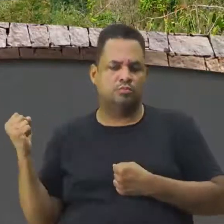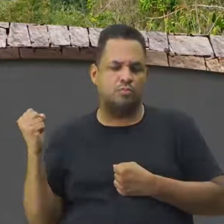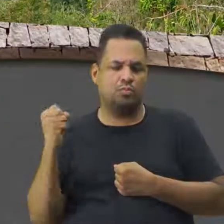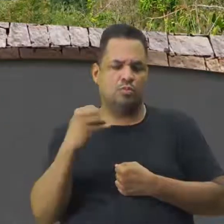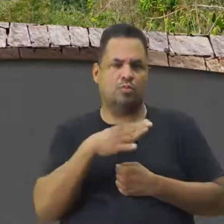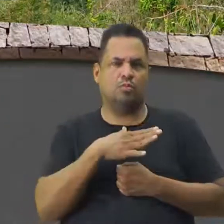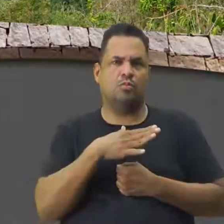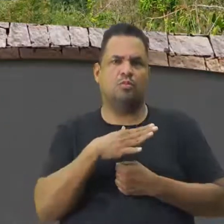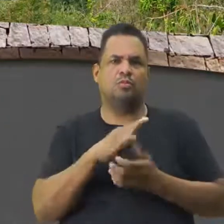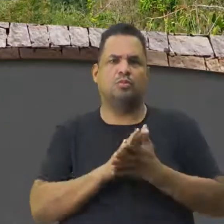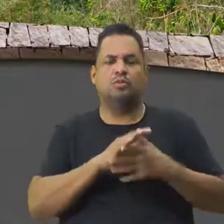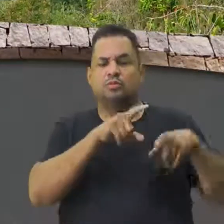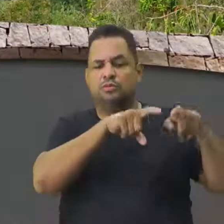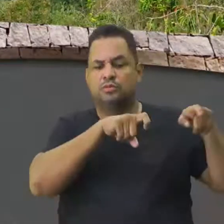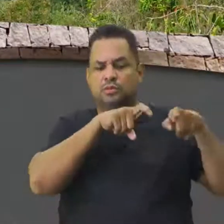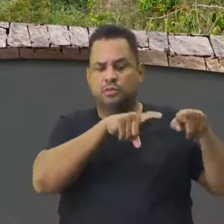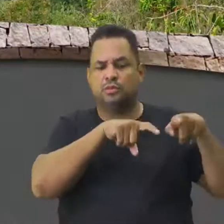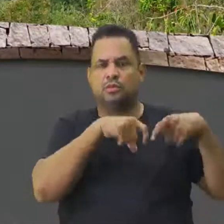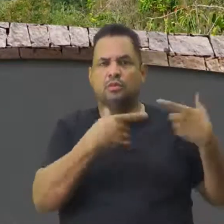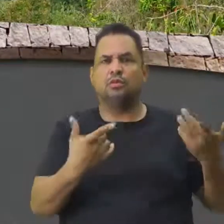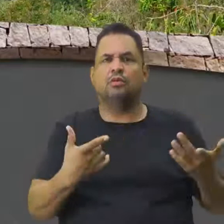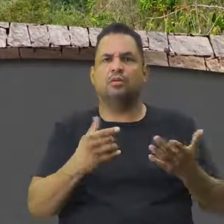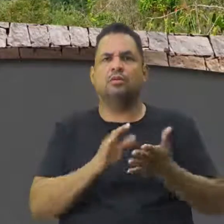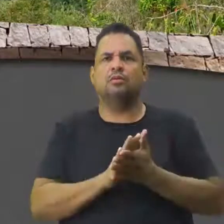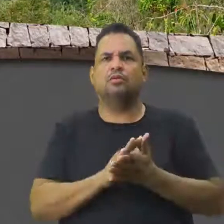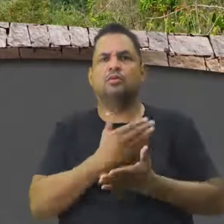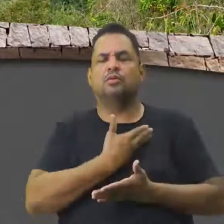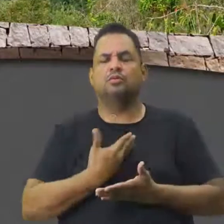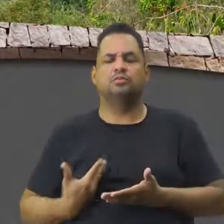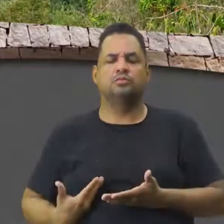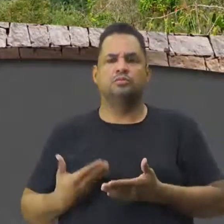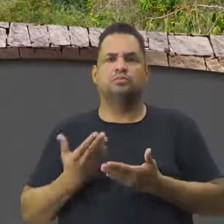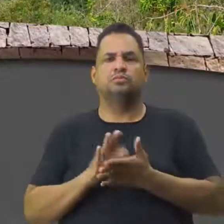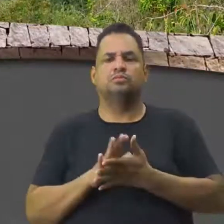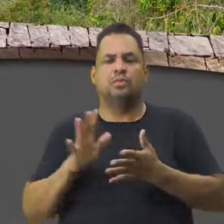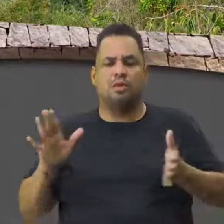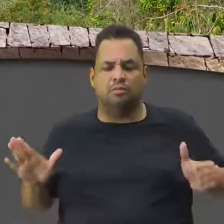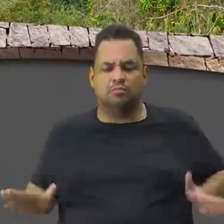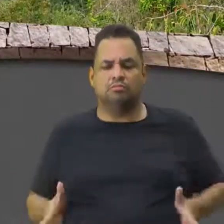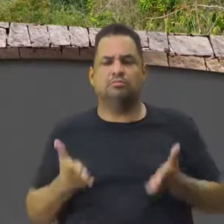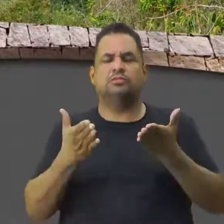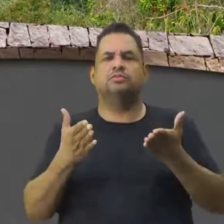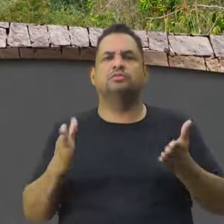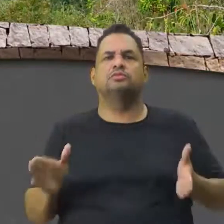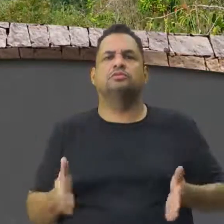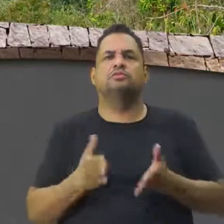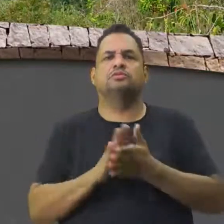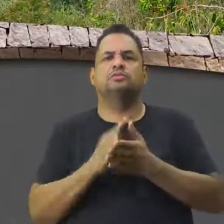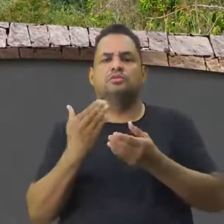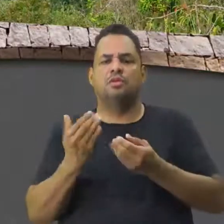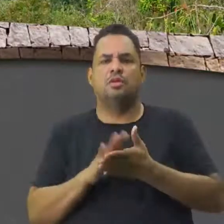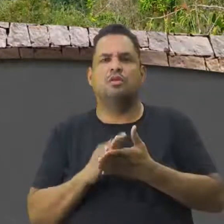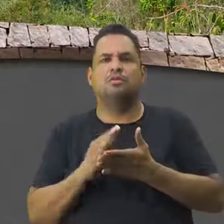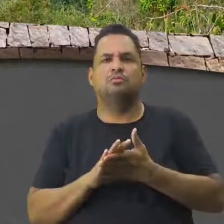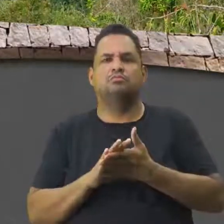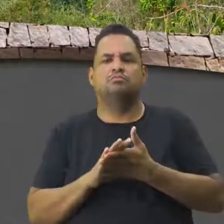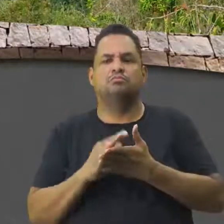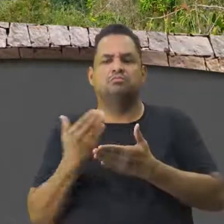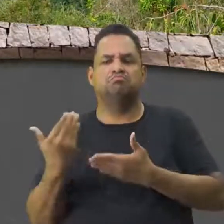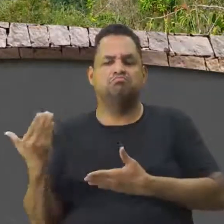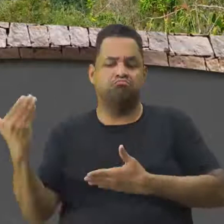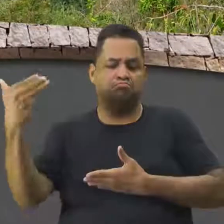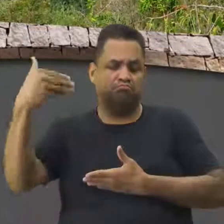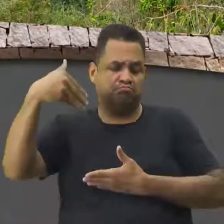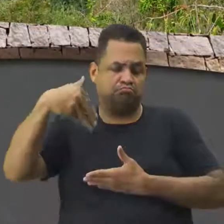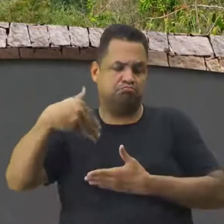modernização da agricultura, o governo passou a incentivar a migração de